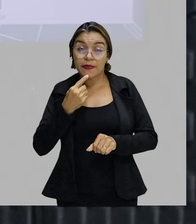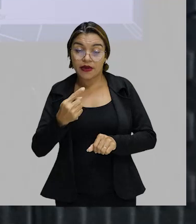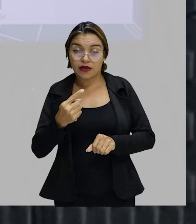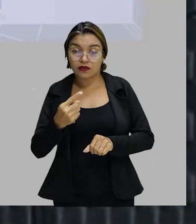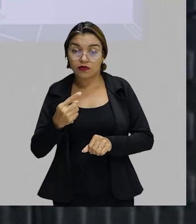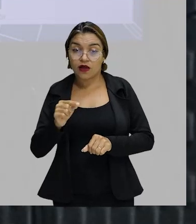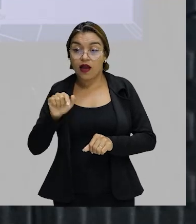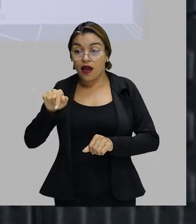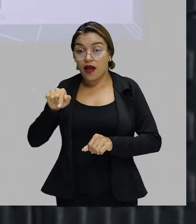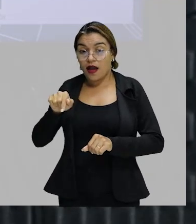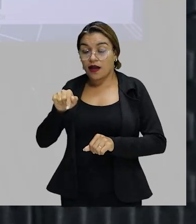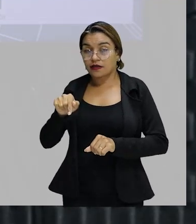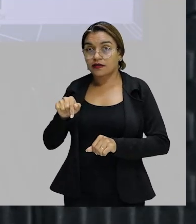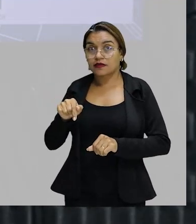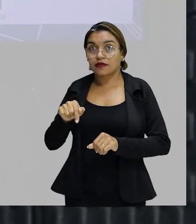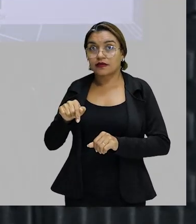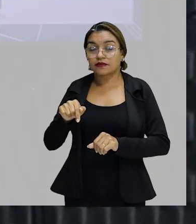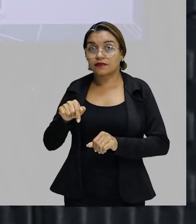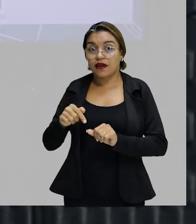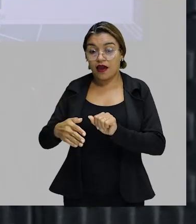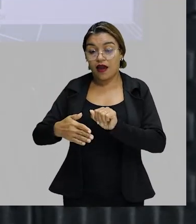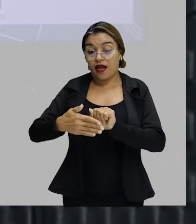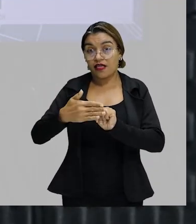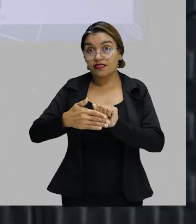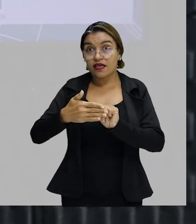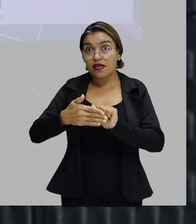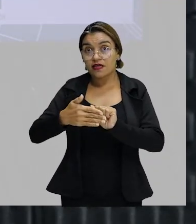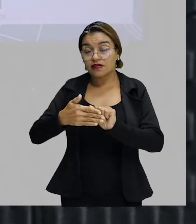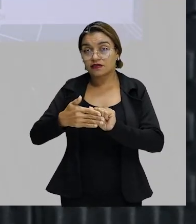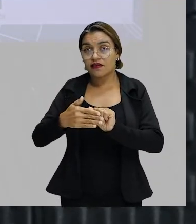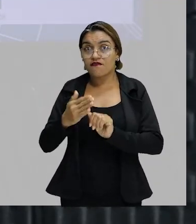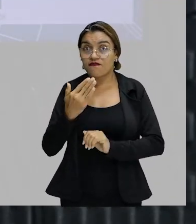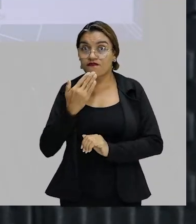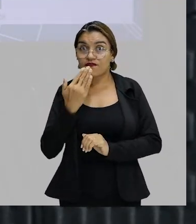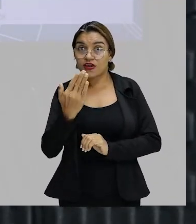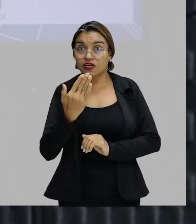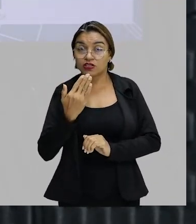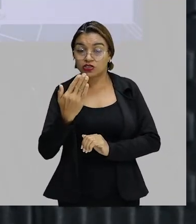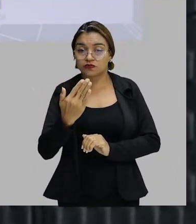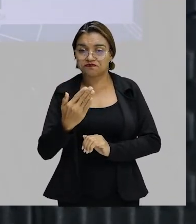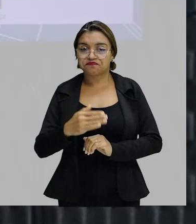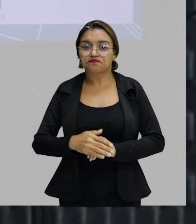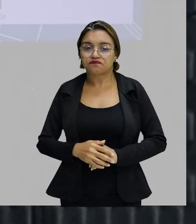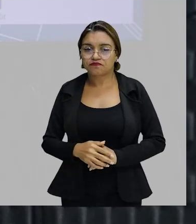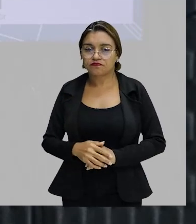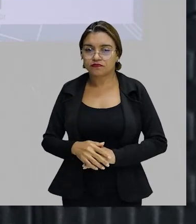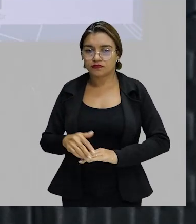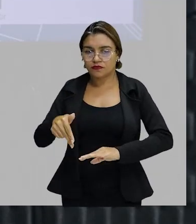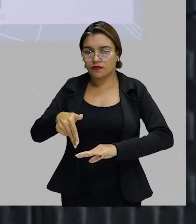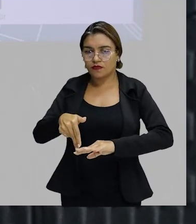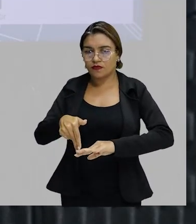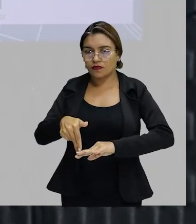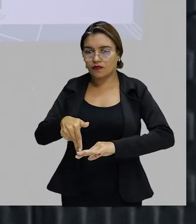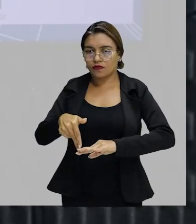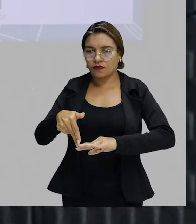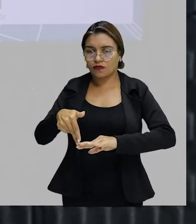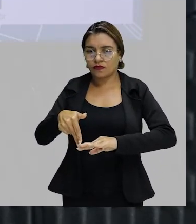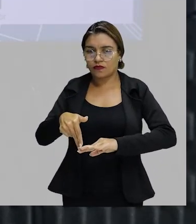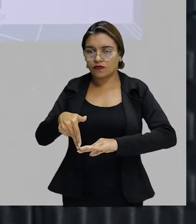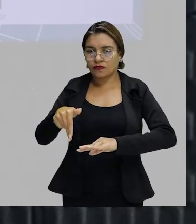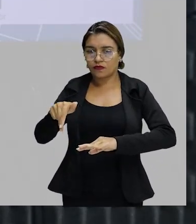próximo é o quê é a testa é de frente por isso realizados para a frente certo